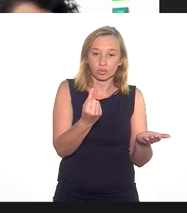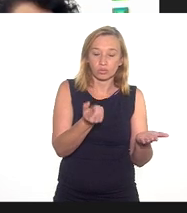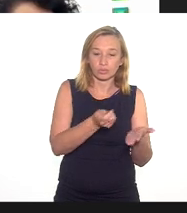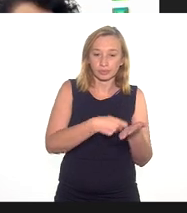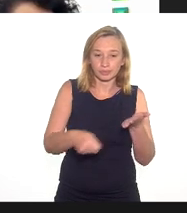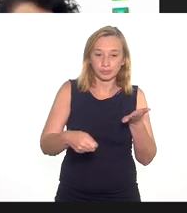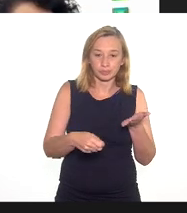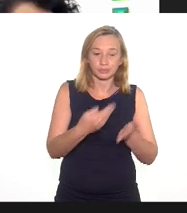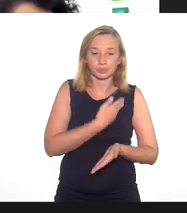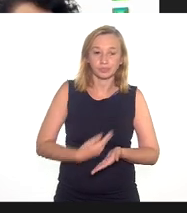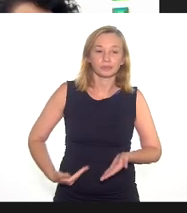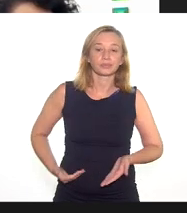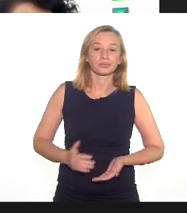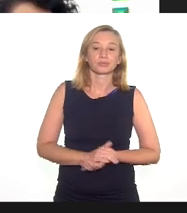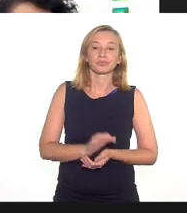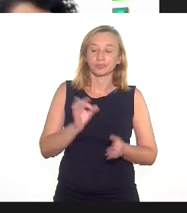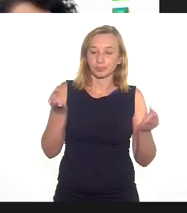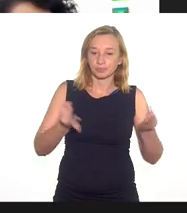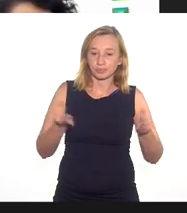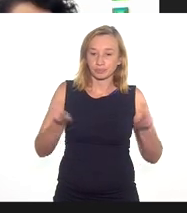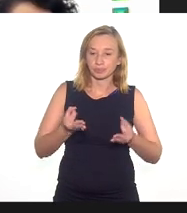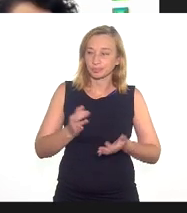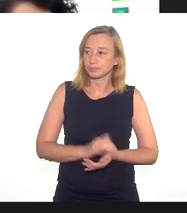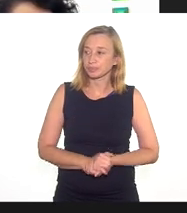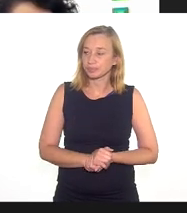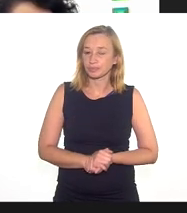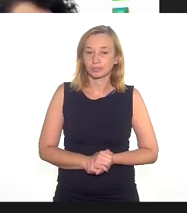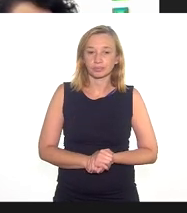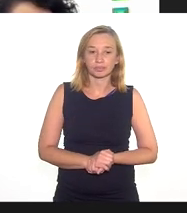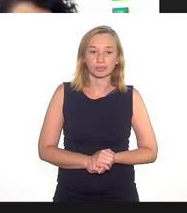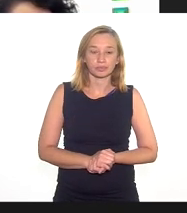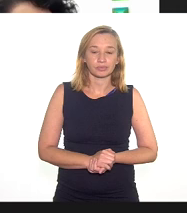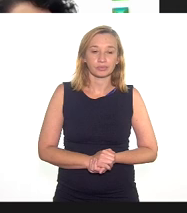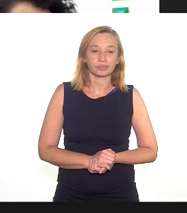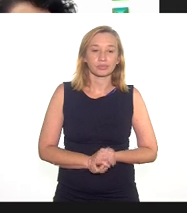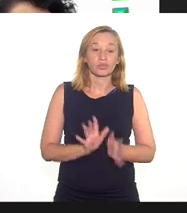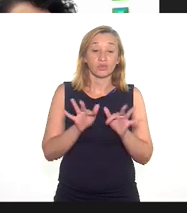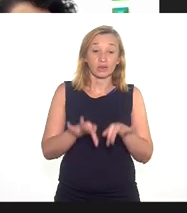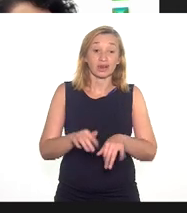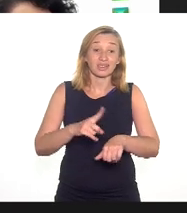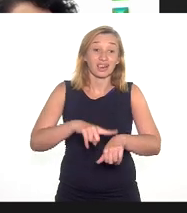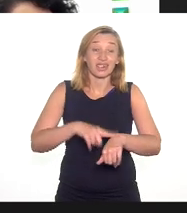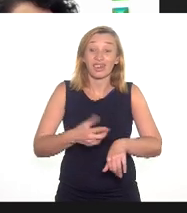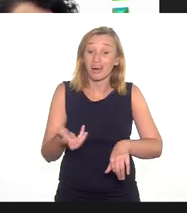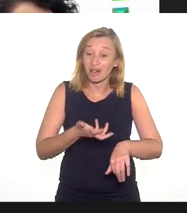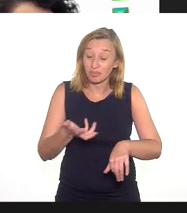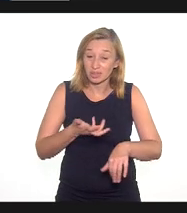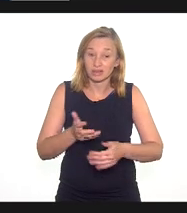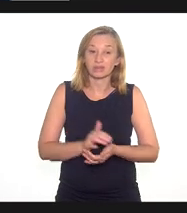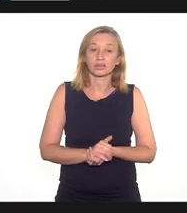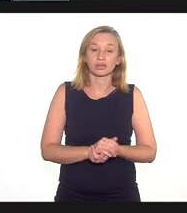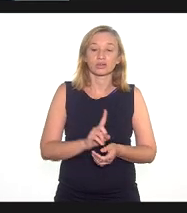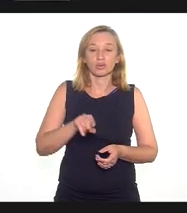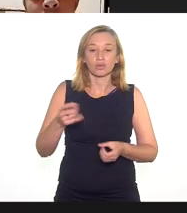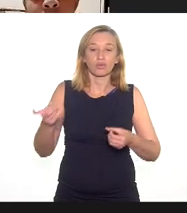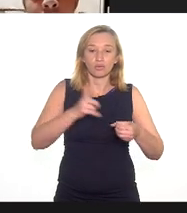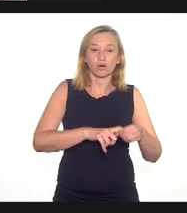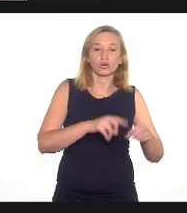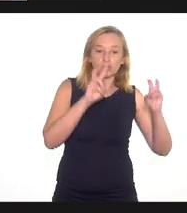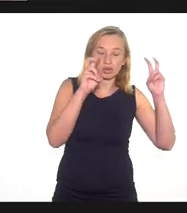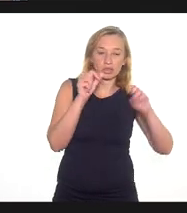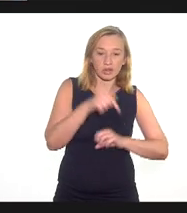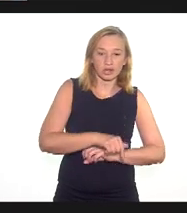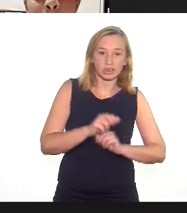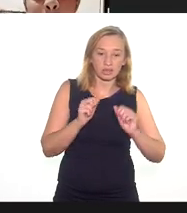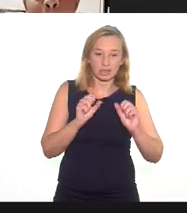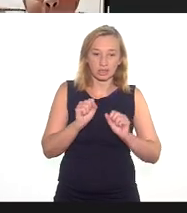assinatura do governador. Perfeito. De forma Marcelo, alguma, desmereço encerrar, a presidência. Quando a gente encerrar aqui a audiência, a gente retoma o tema do Antônio Sarlo aqui ainda na